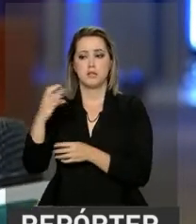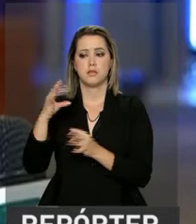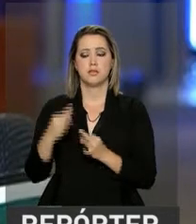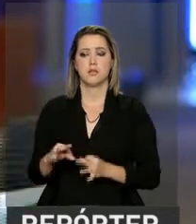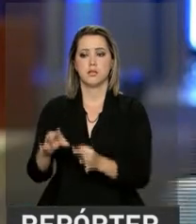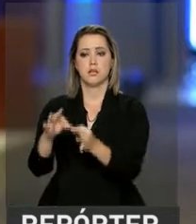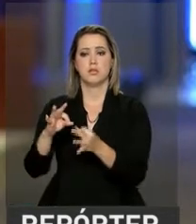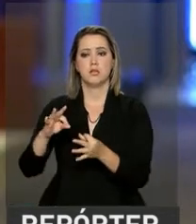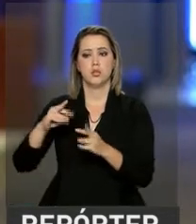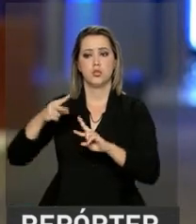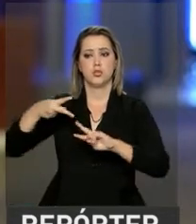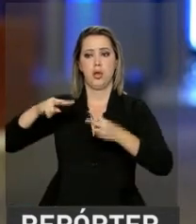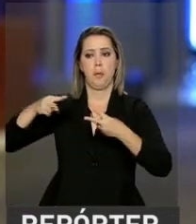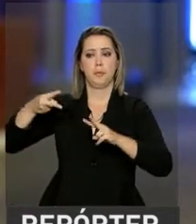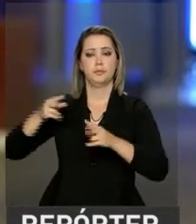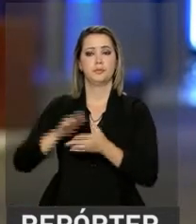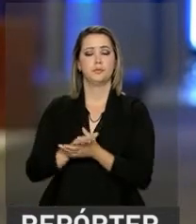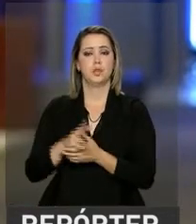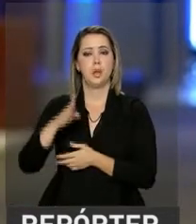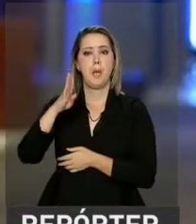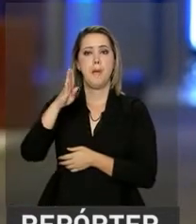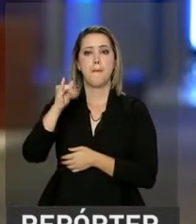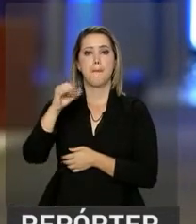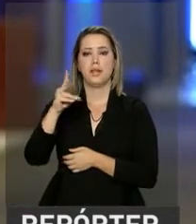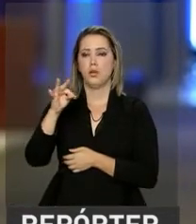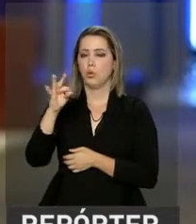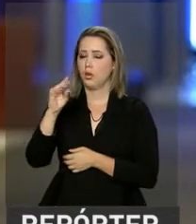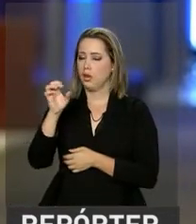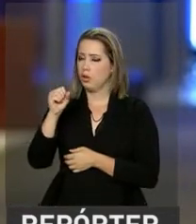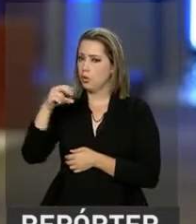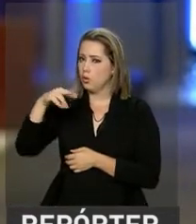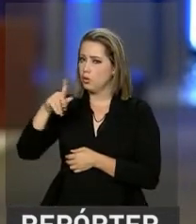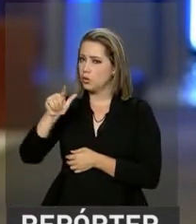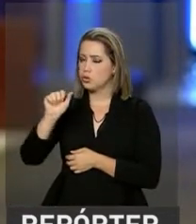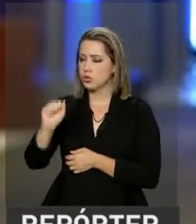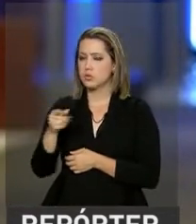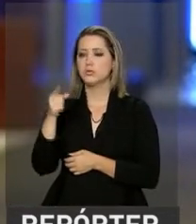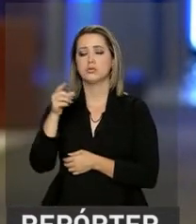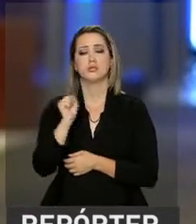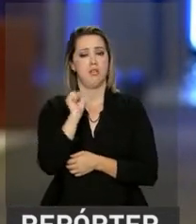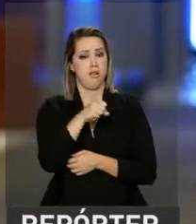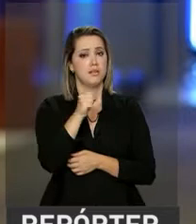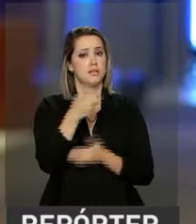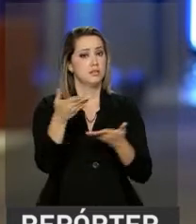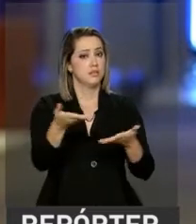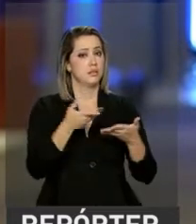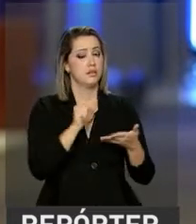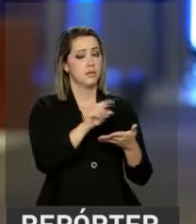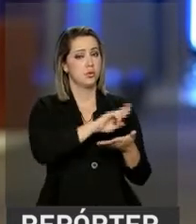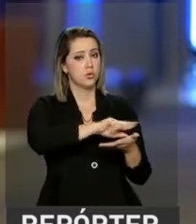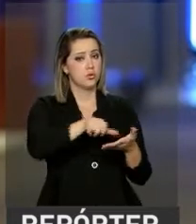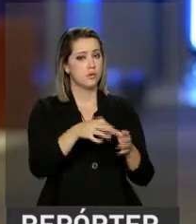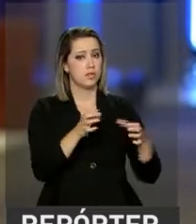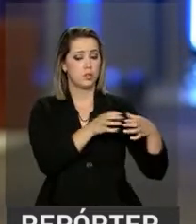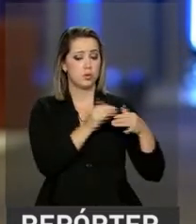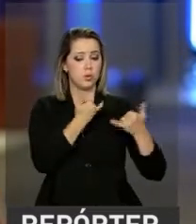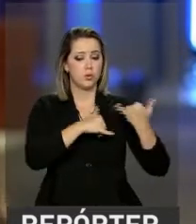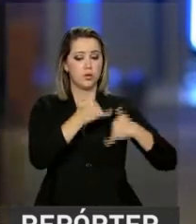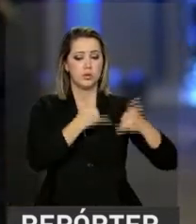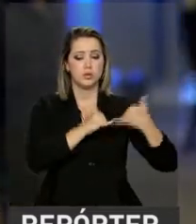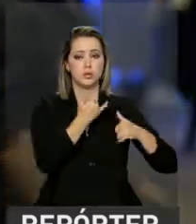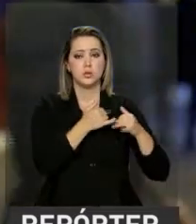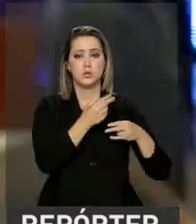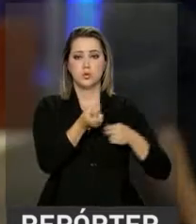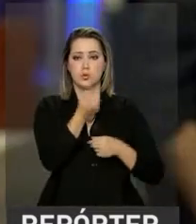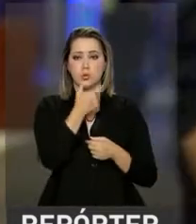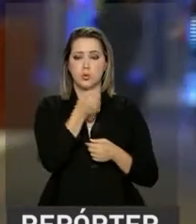tecnologia e biotecnologia? Está recebendo centros de pesquisa de vários laboratórios, de vários produtores de medicamentos. Estamos recebendo